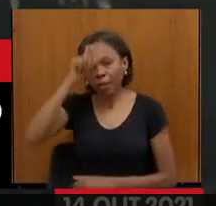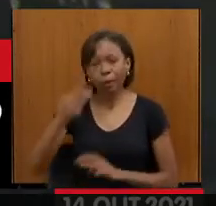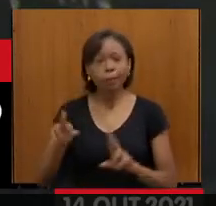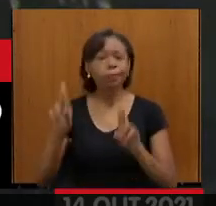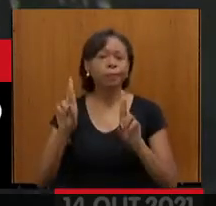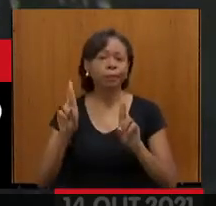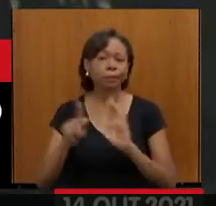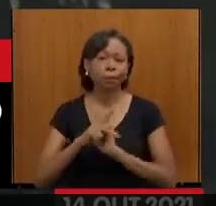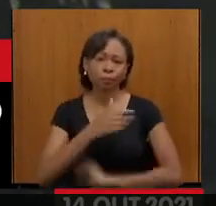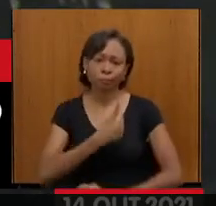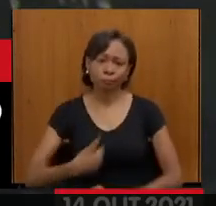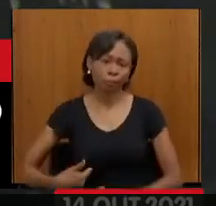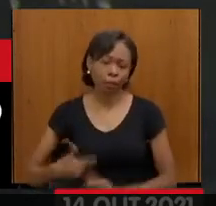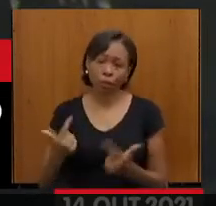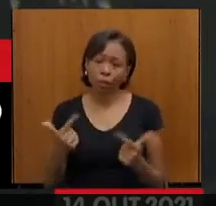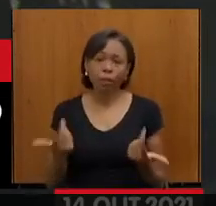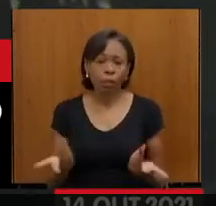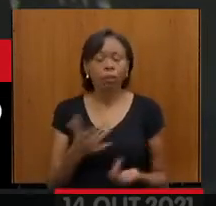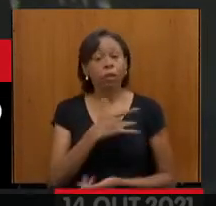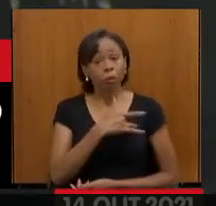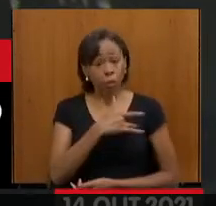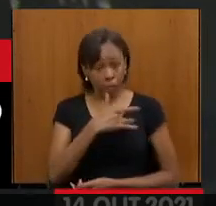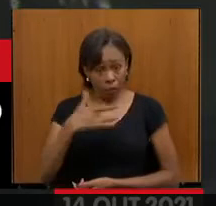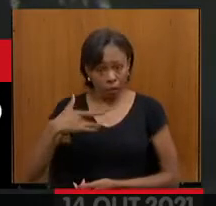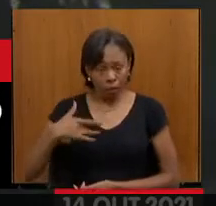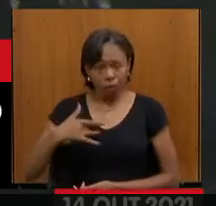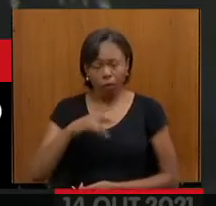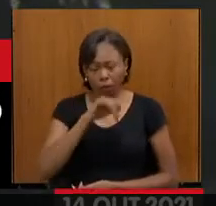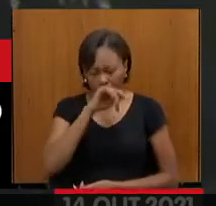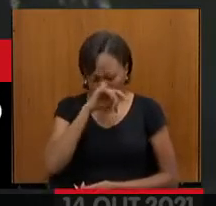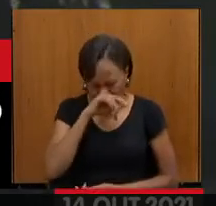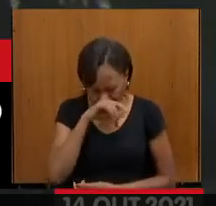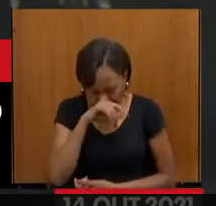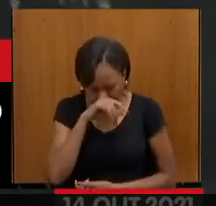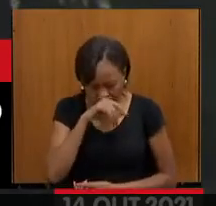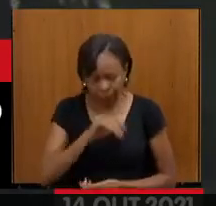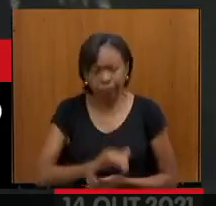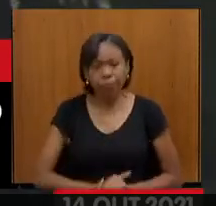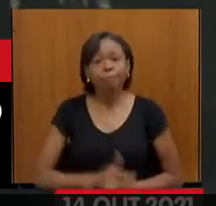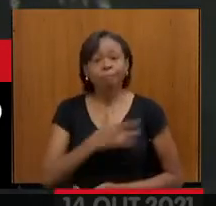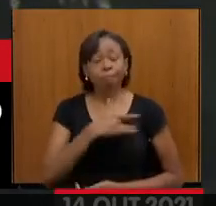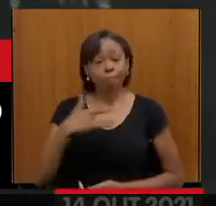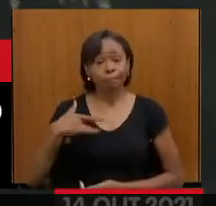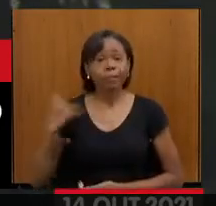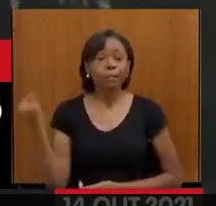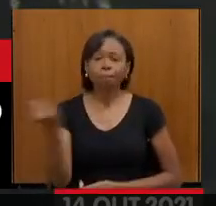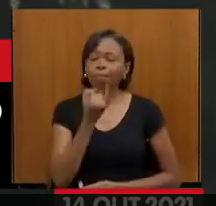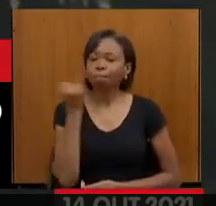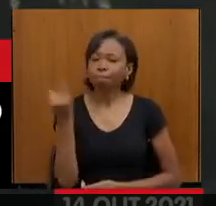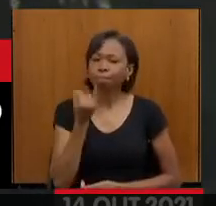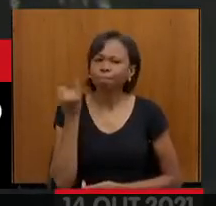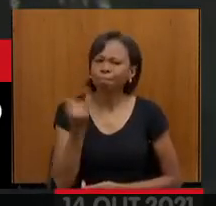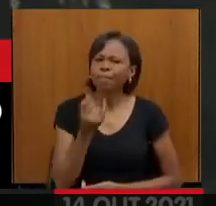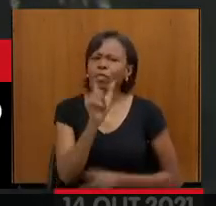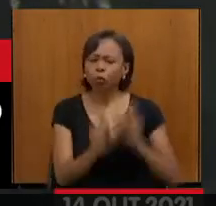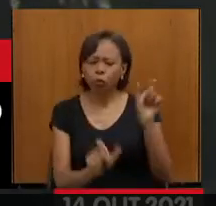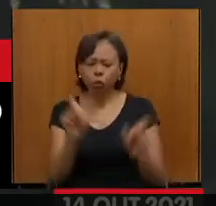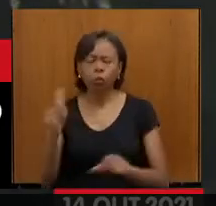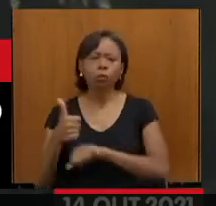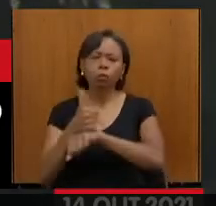Então, a saúde pública, ela é executada com muita competência pelos nossos heróis, pelas nossas